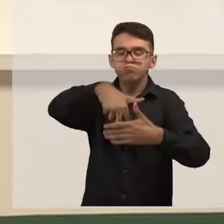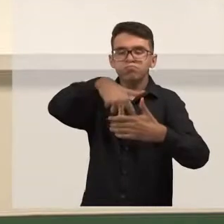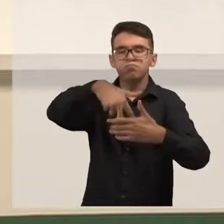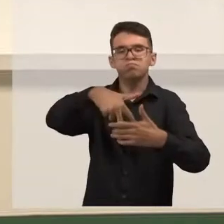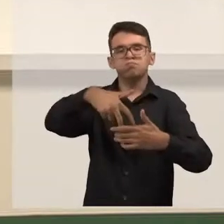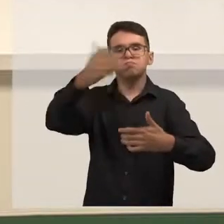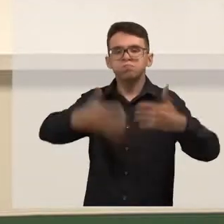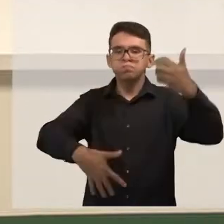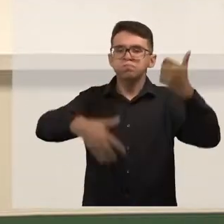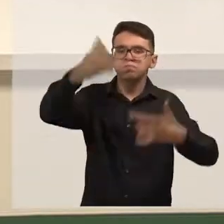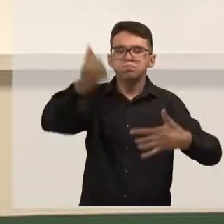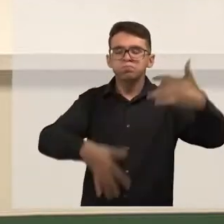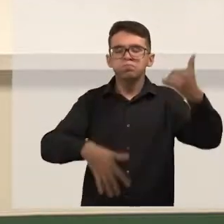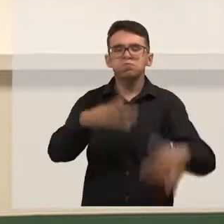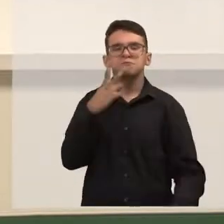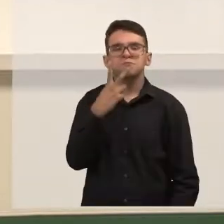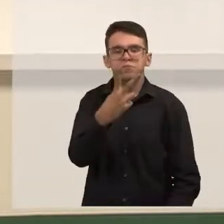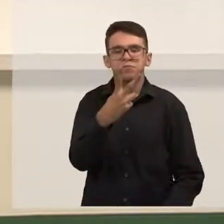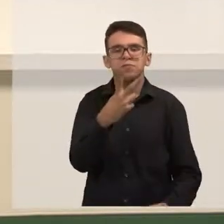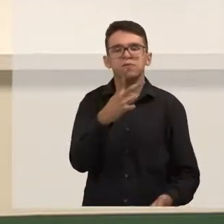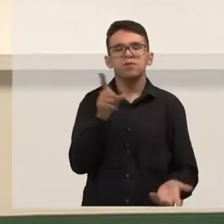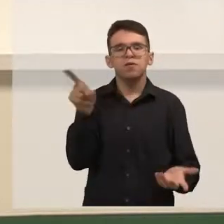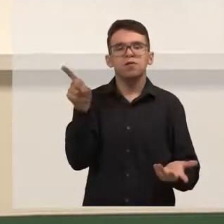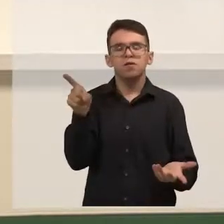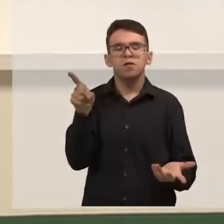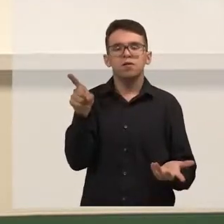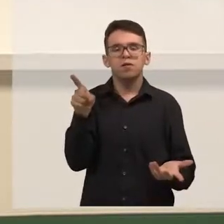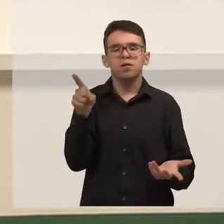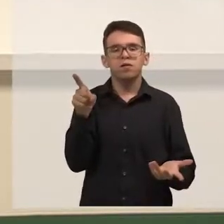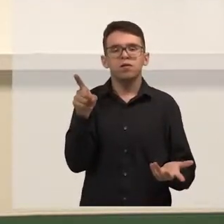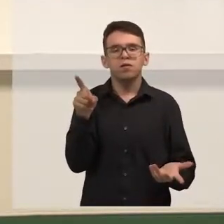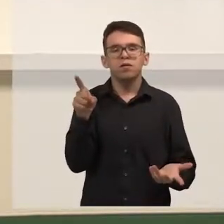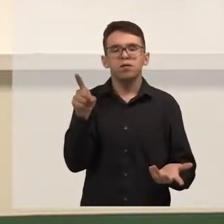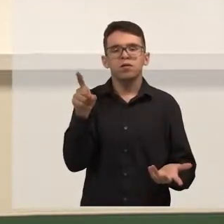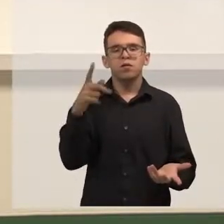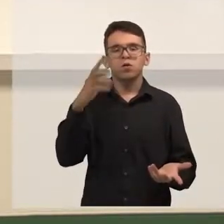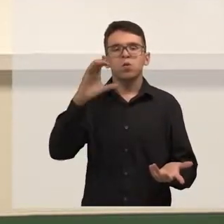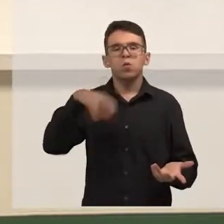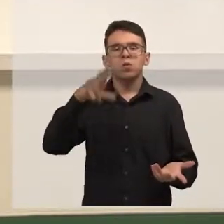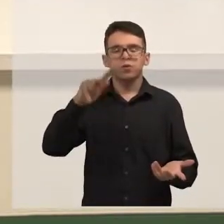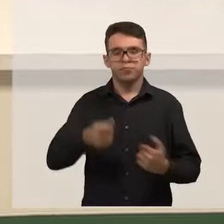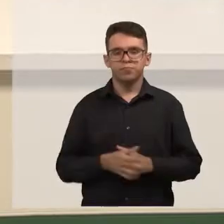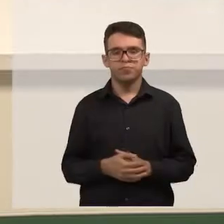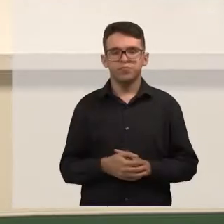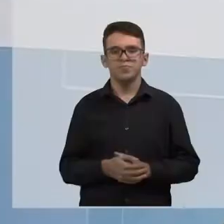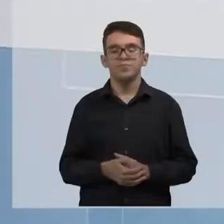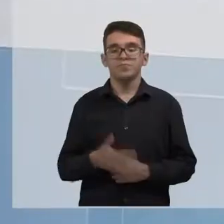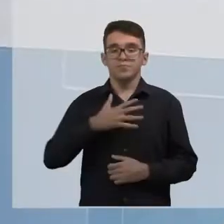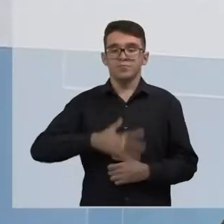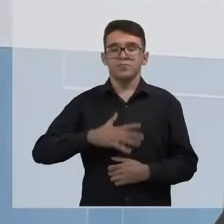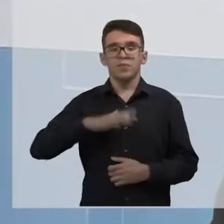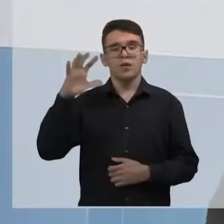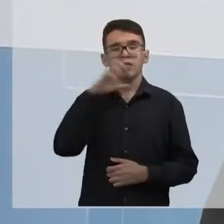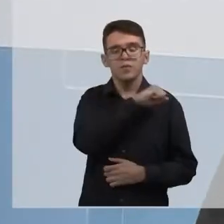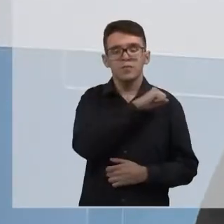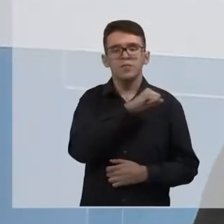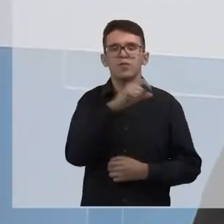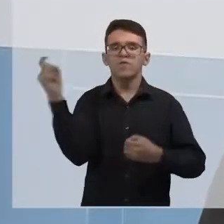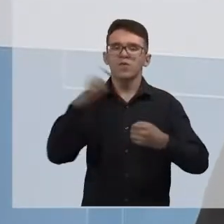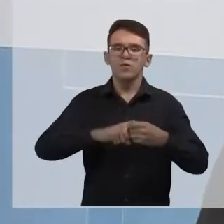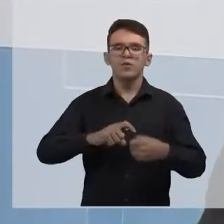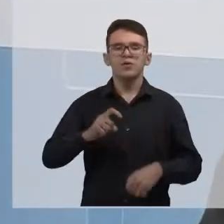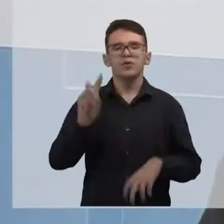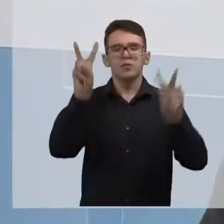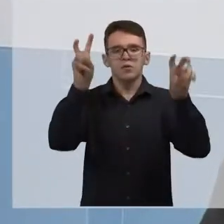dedo para o ex-presidente Eduardo Cunha. Eu vou para um rápido intervalo e volto já falando